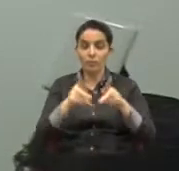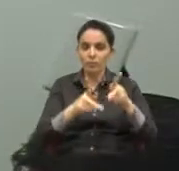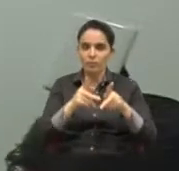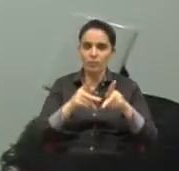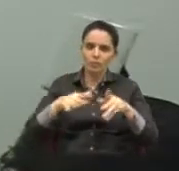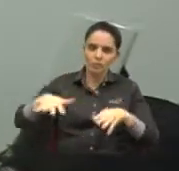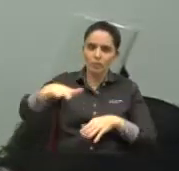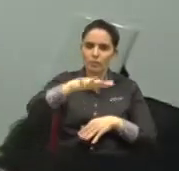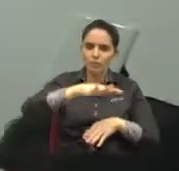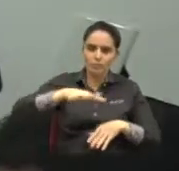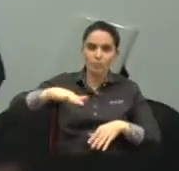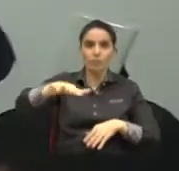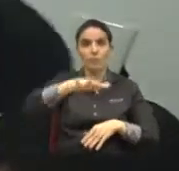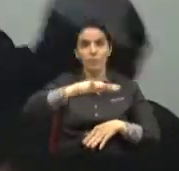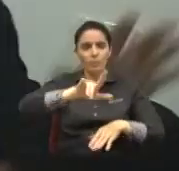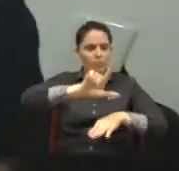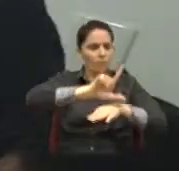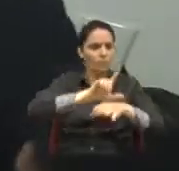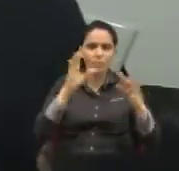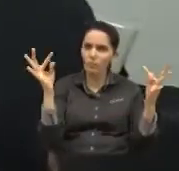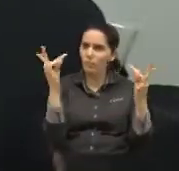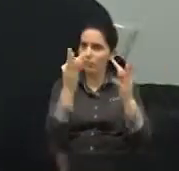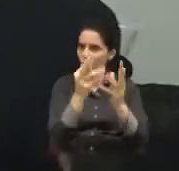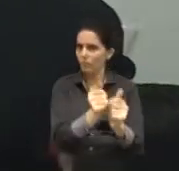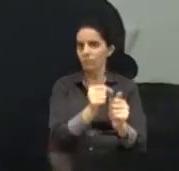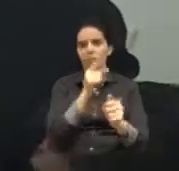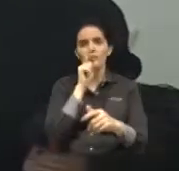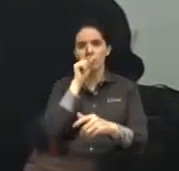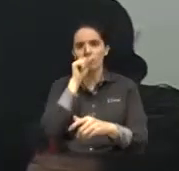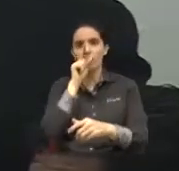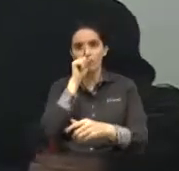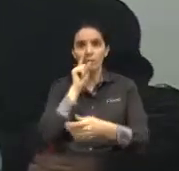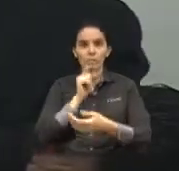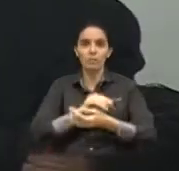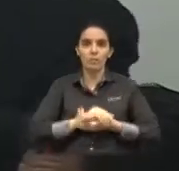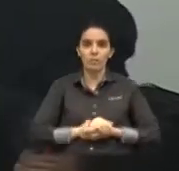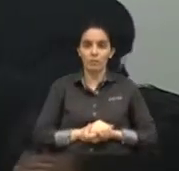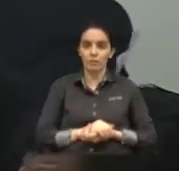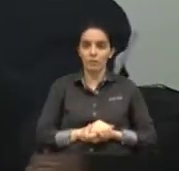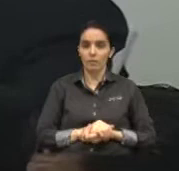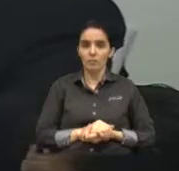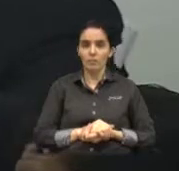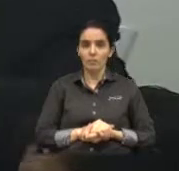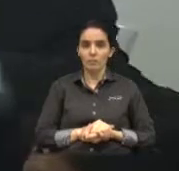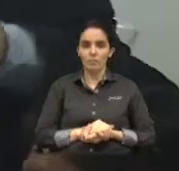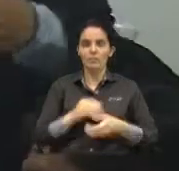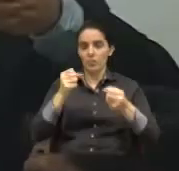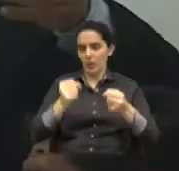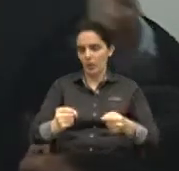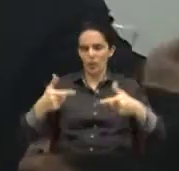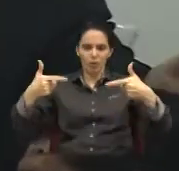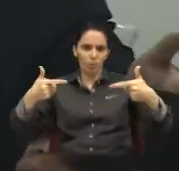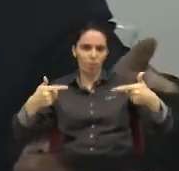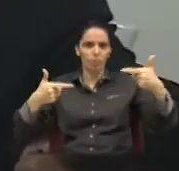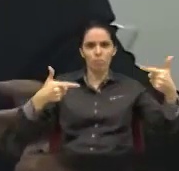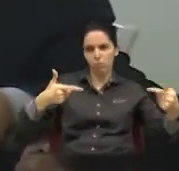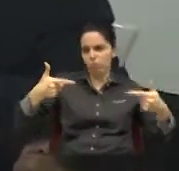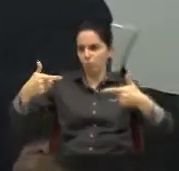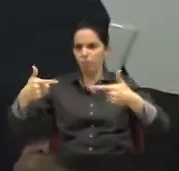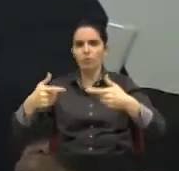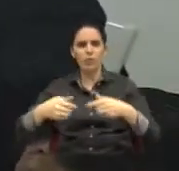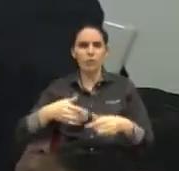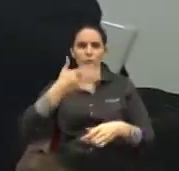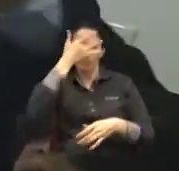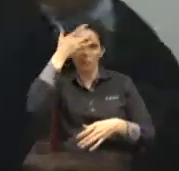para os comércios, enfim, para toda a população. E aí pode ter um tiroteio, pode ter alguém que pode ser